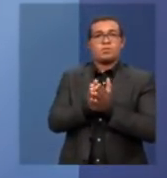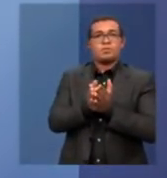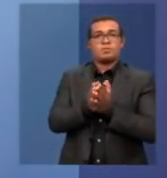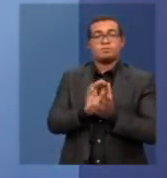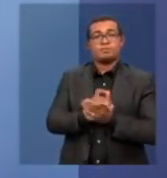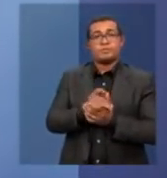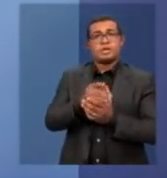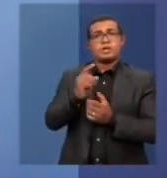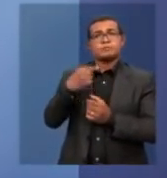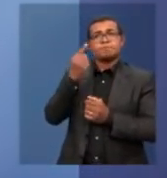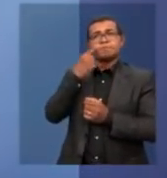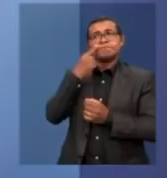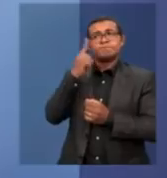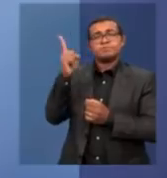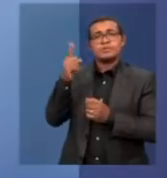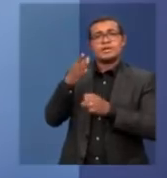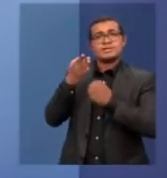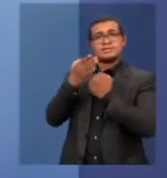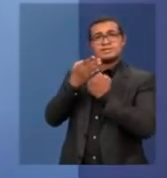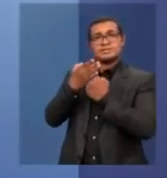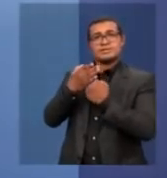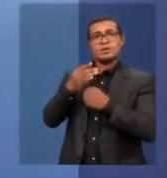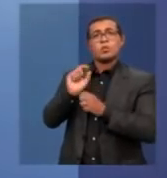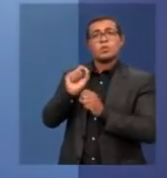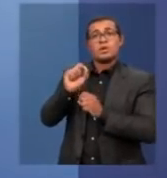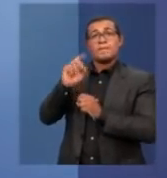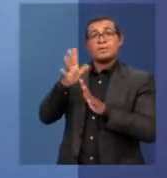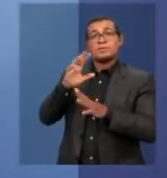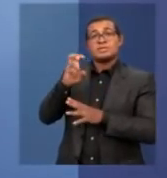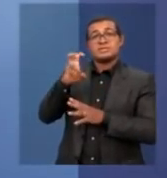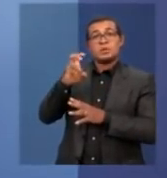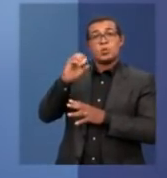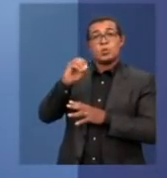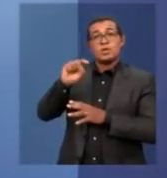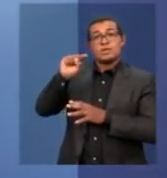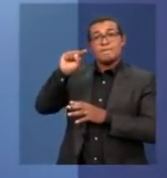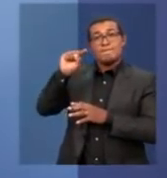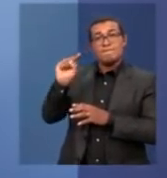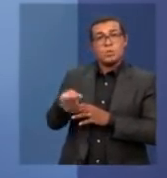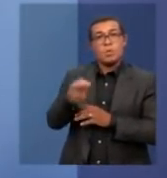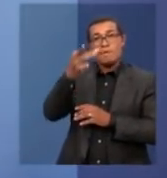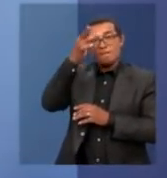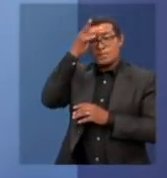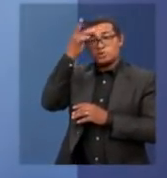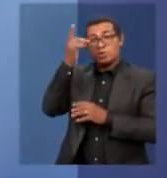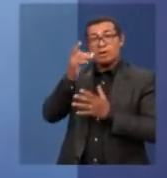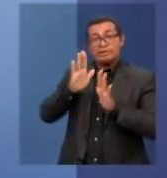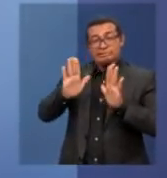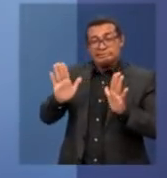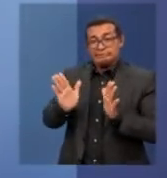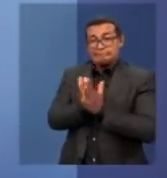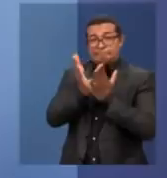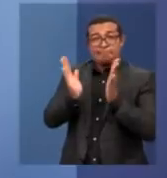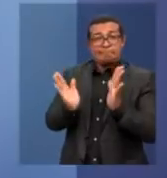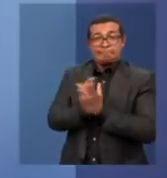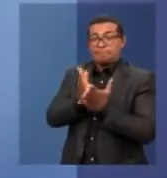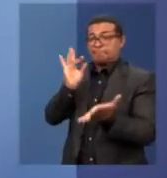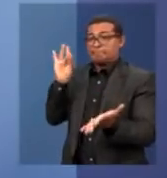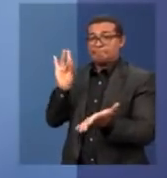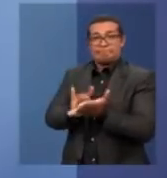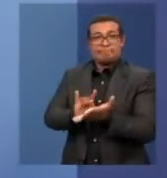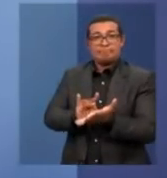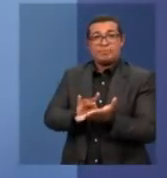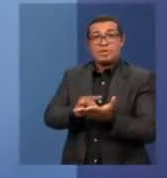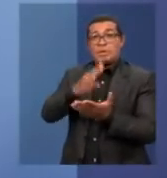na serra 50 mil pessoas estão na faixa da miséria absoluta e um percentual elevado de